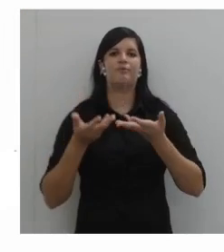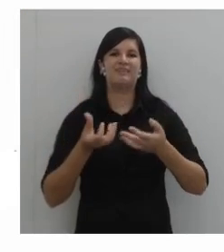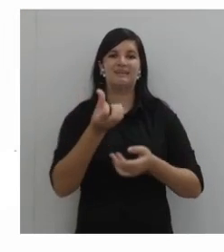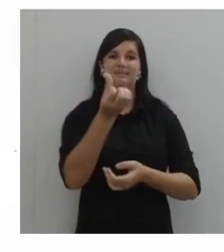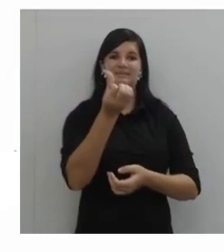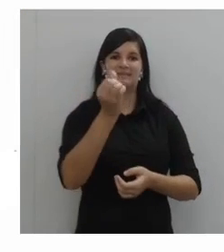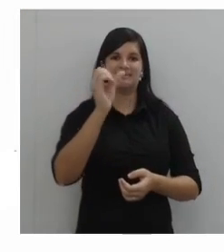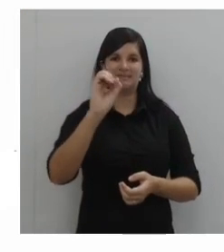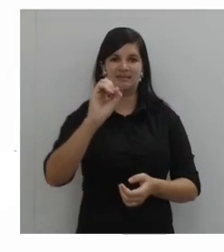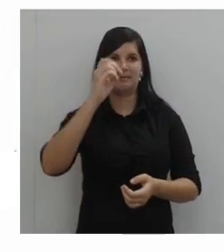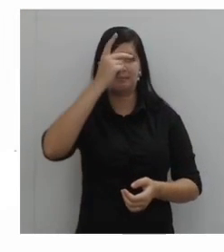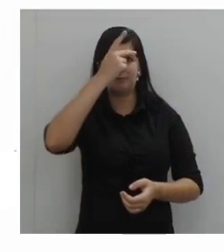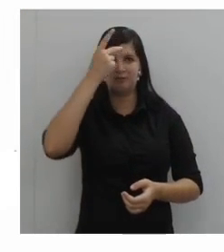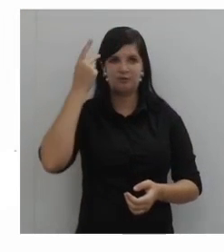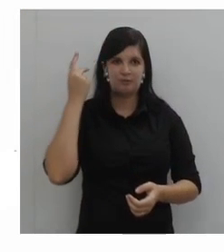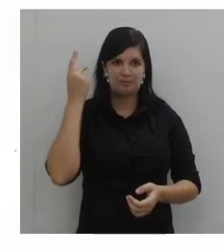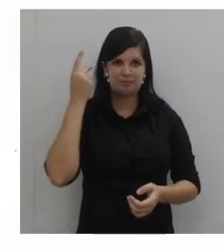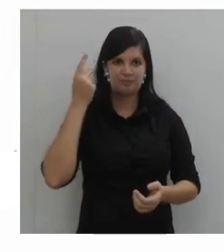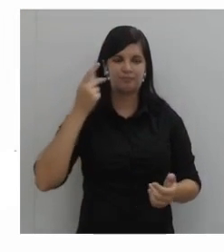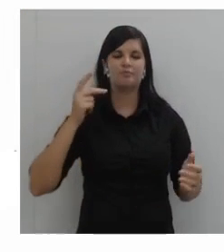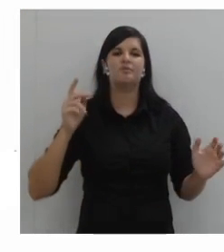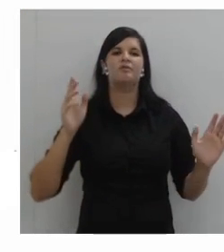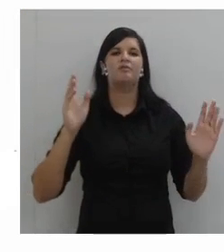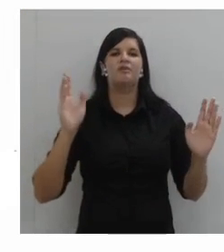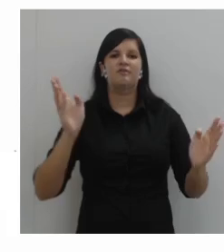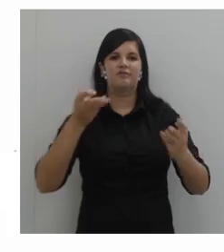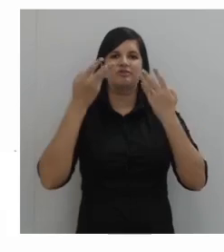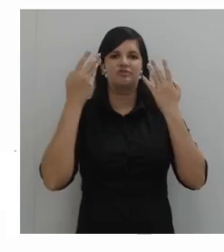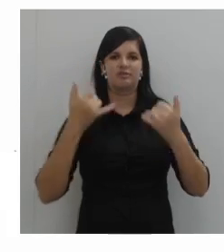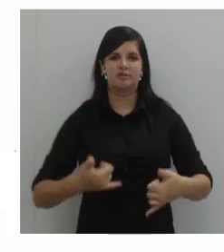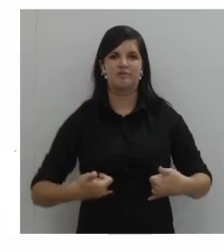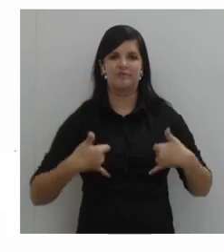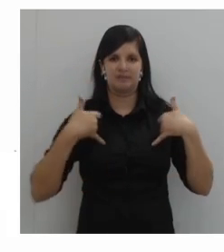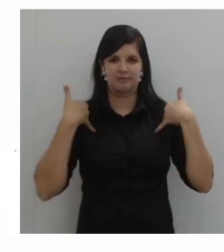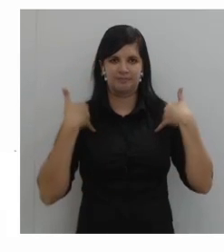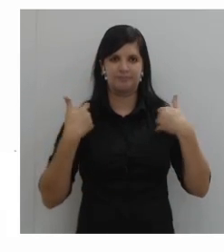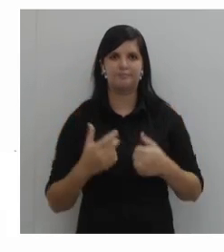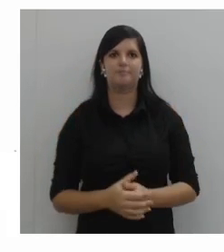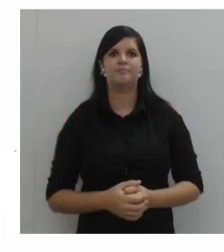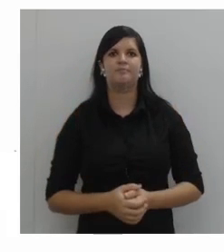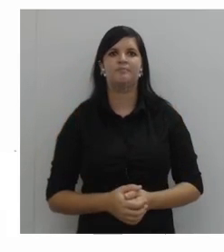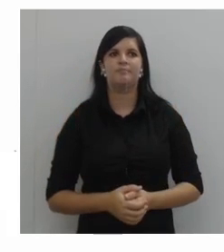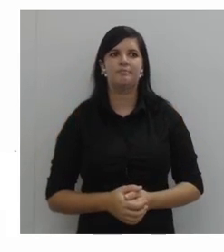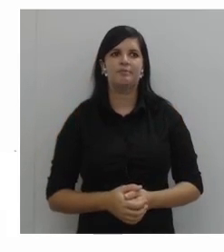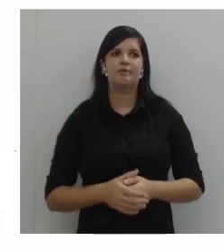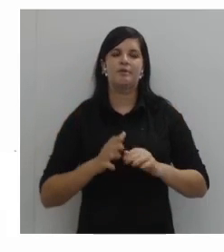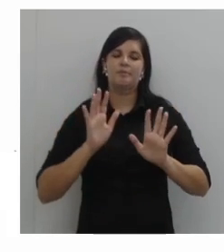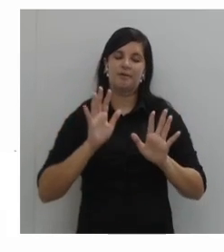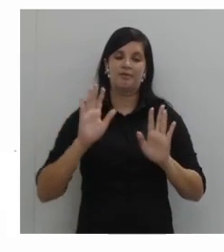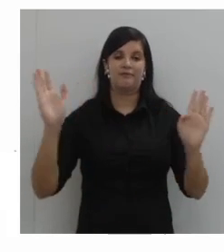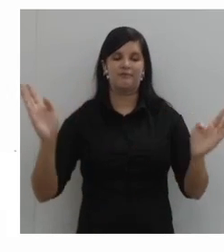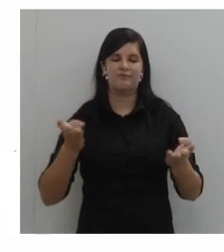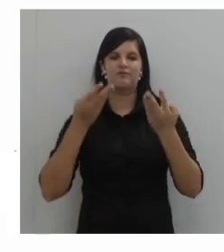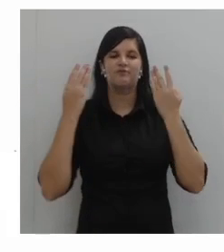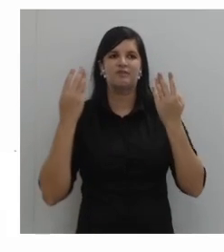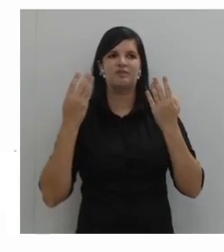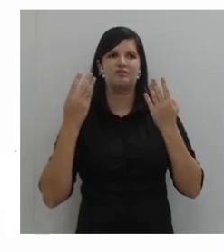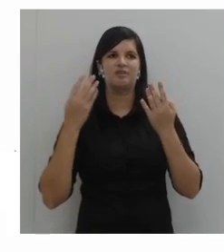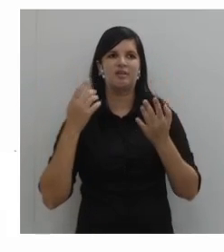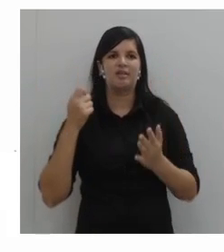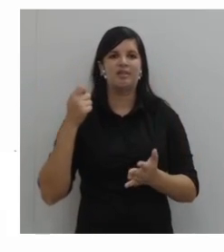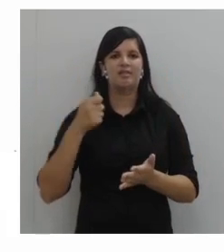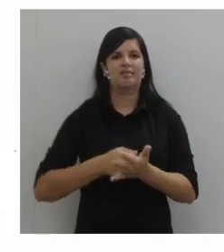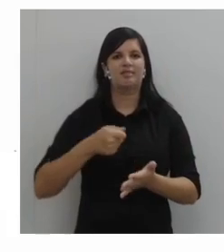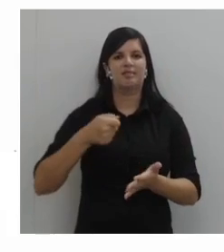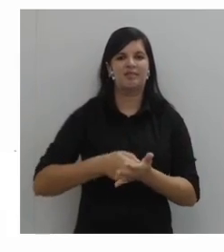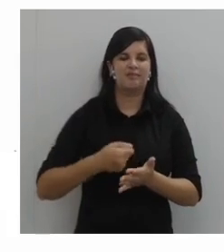convidados 60 pessoas para uma festa de aniversário, mas nessa festa